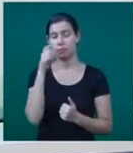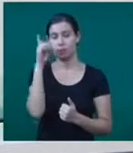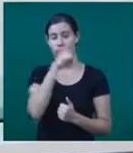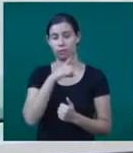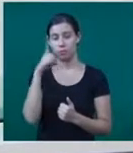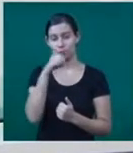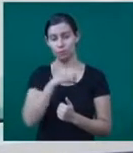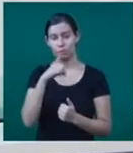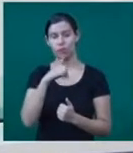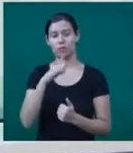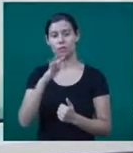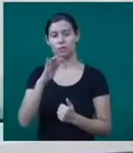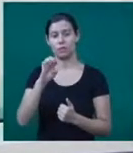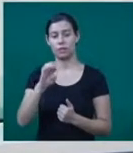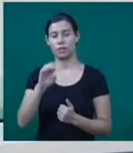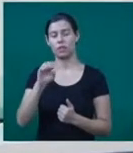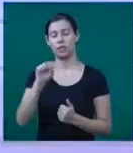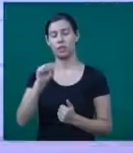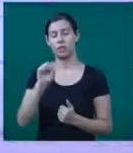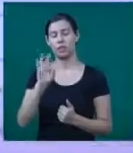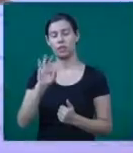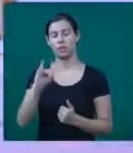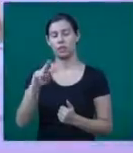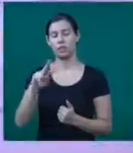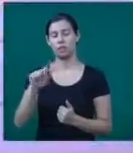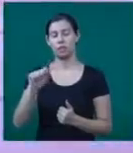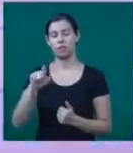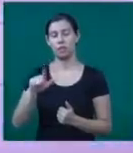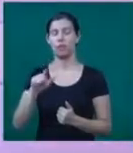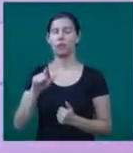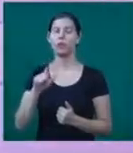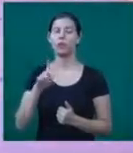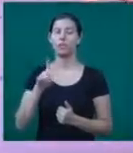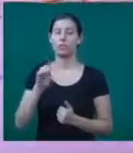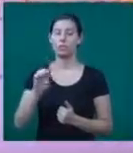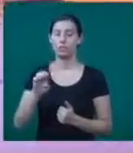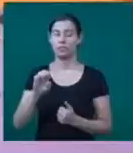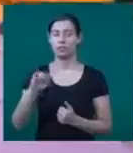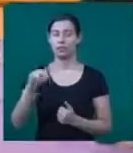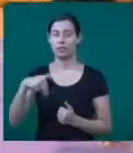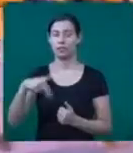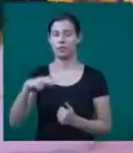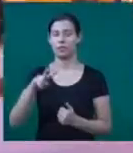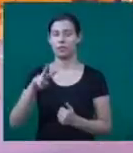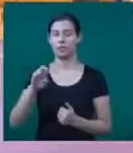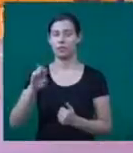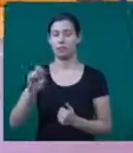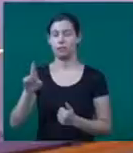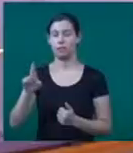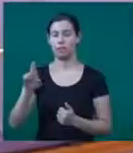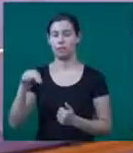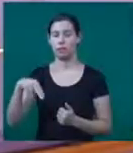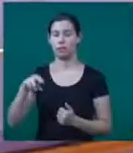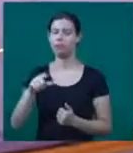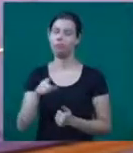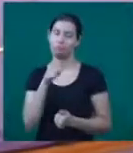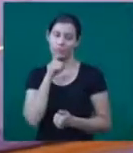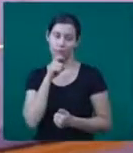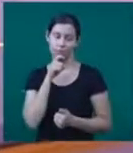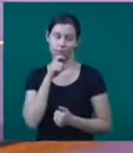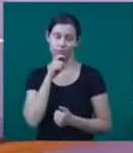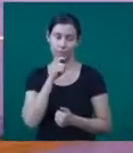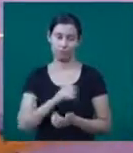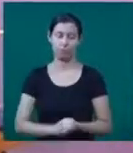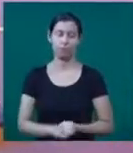esforço para garantir uma boa colocação. Aline treina ginástica artística desde os 5 anos. Hoje, com 13,